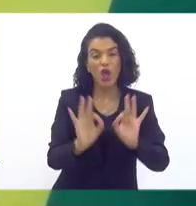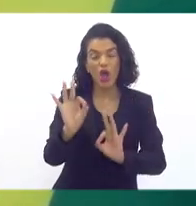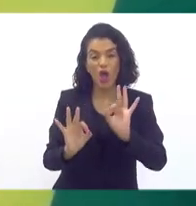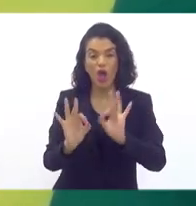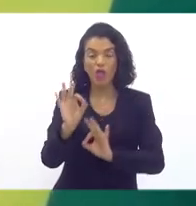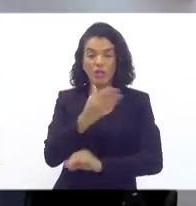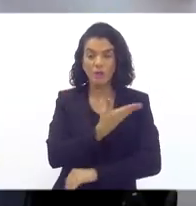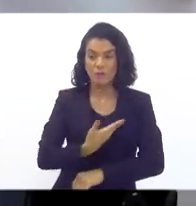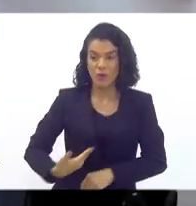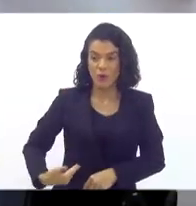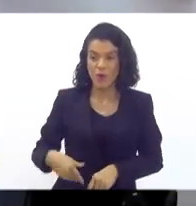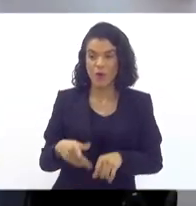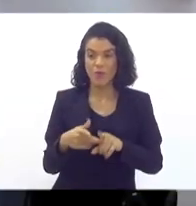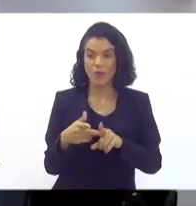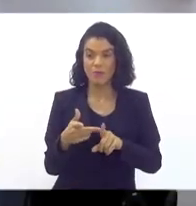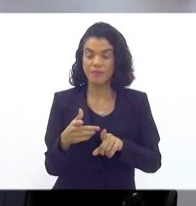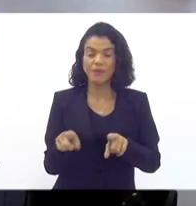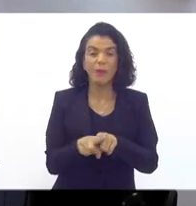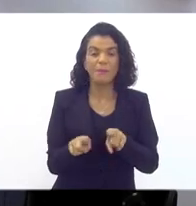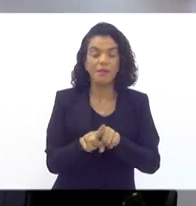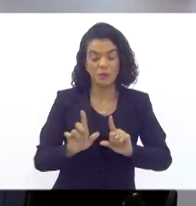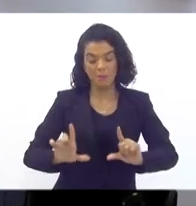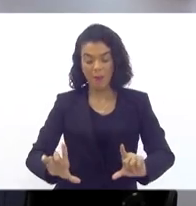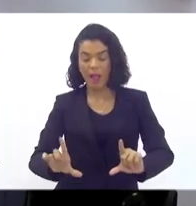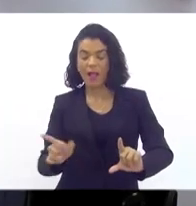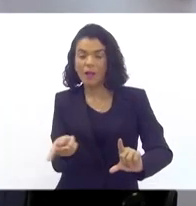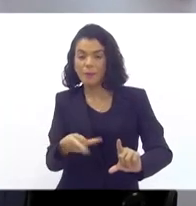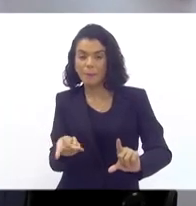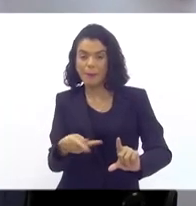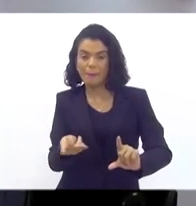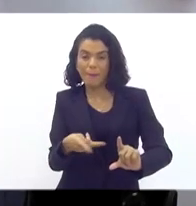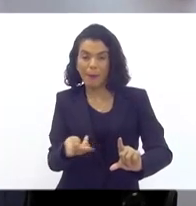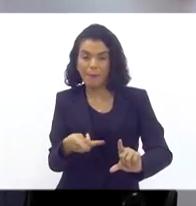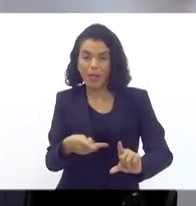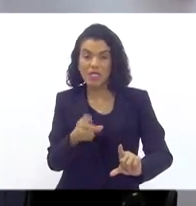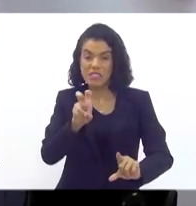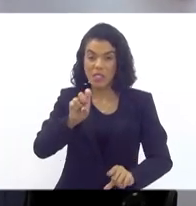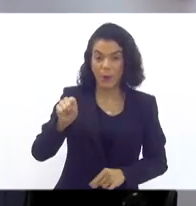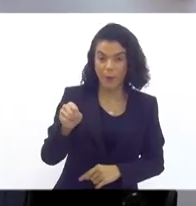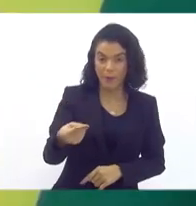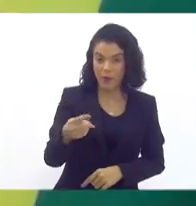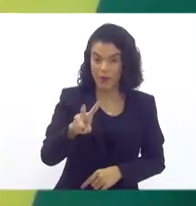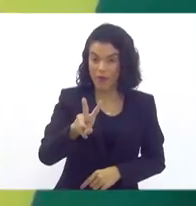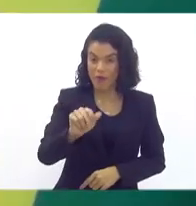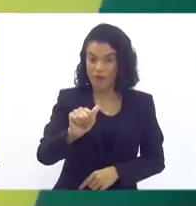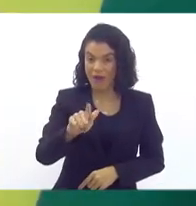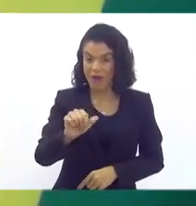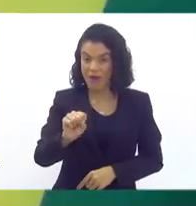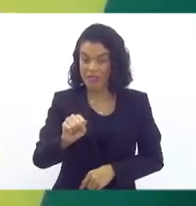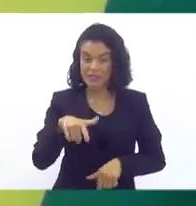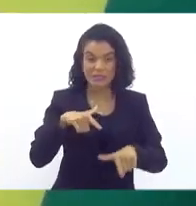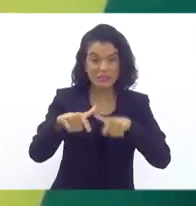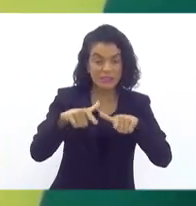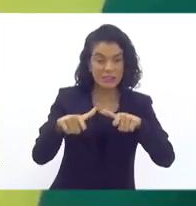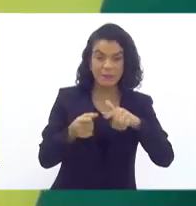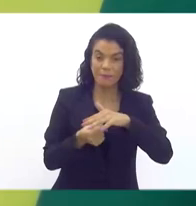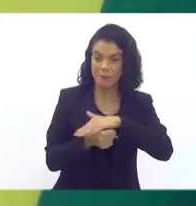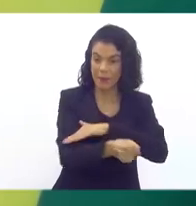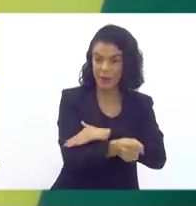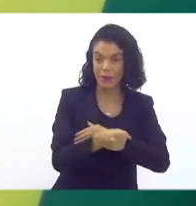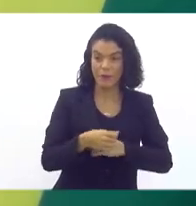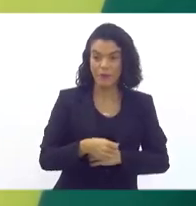operação de combate à motos e placas adulteradas 5.000 vagas oferece aqui 5.000 vagas de emprego